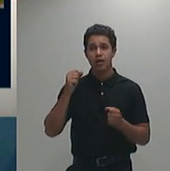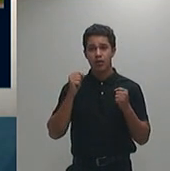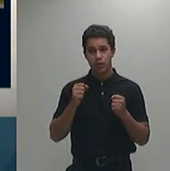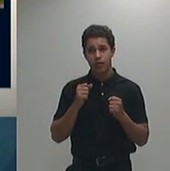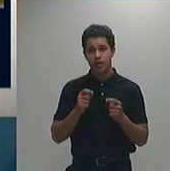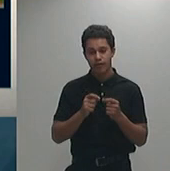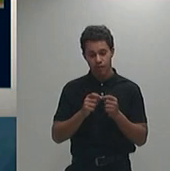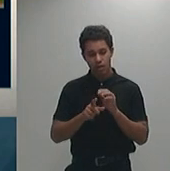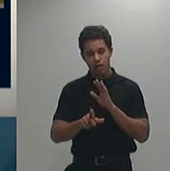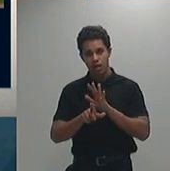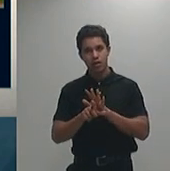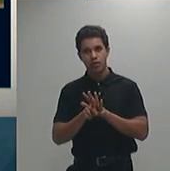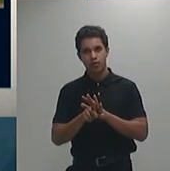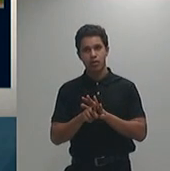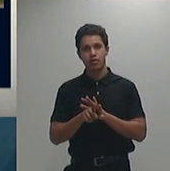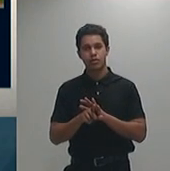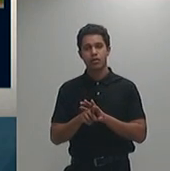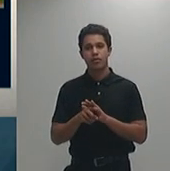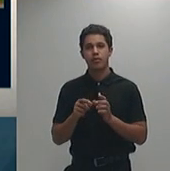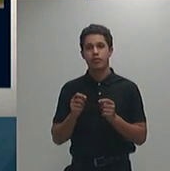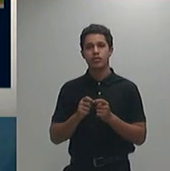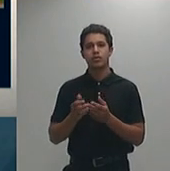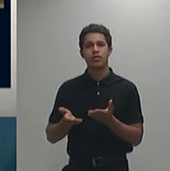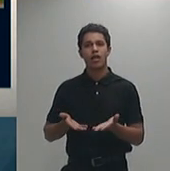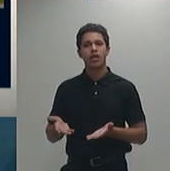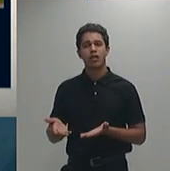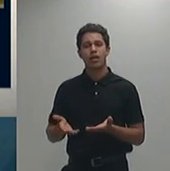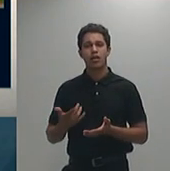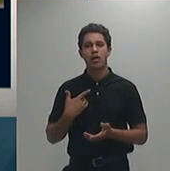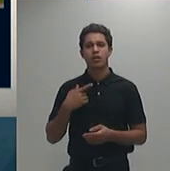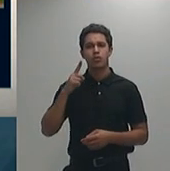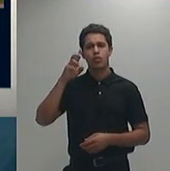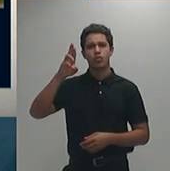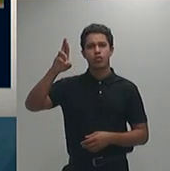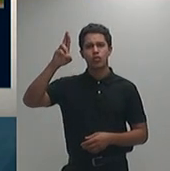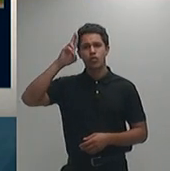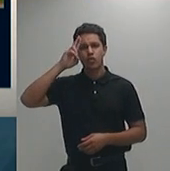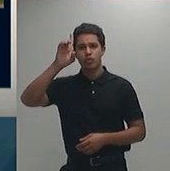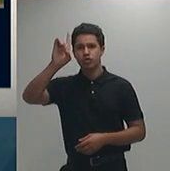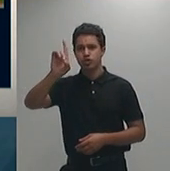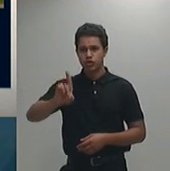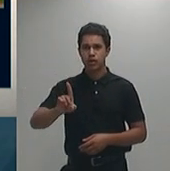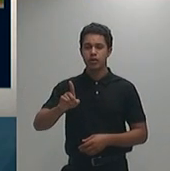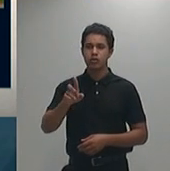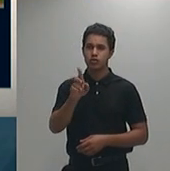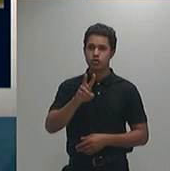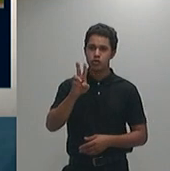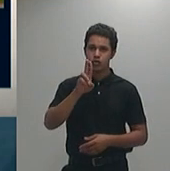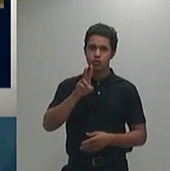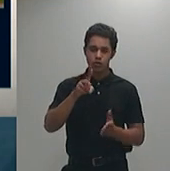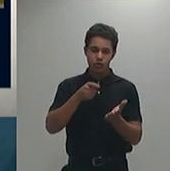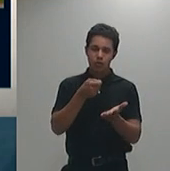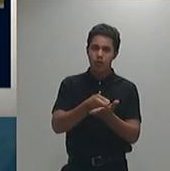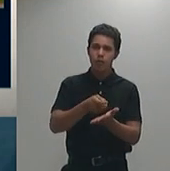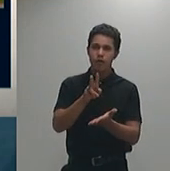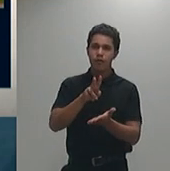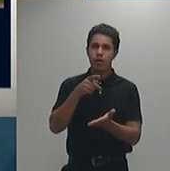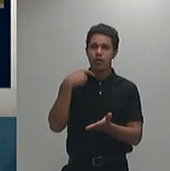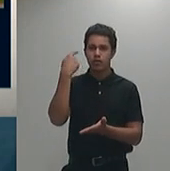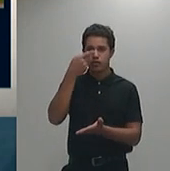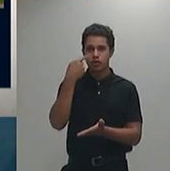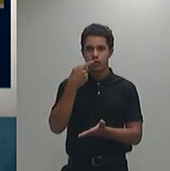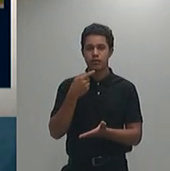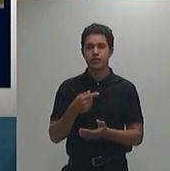legitimado passivo por se tratar do titular do direito sobre a verba honorária Dessa